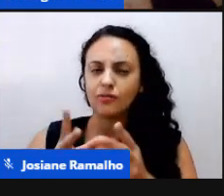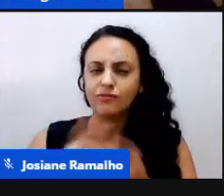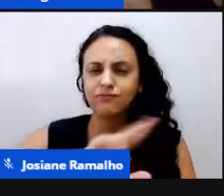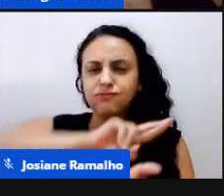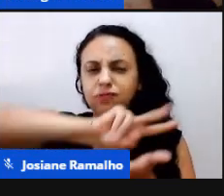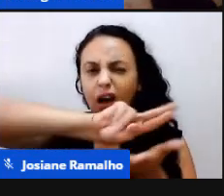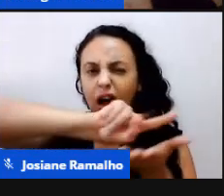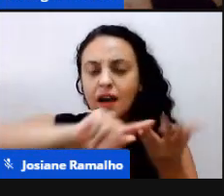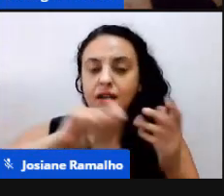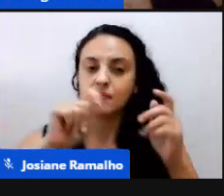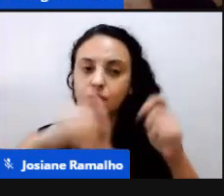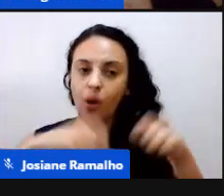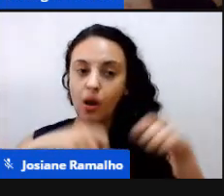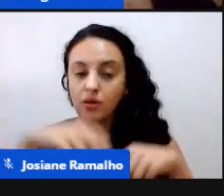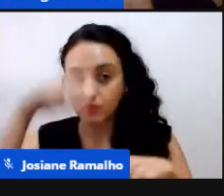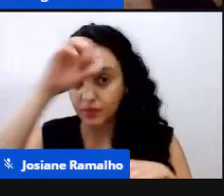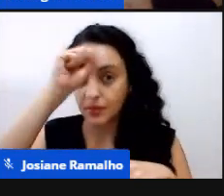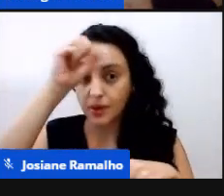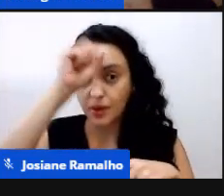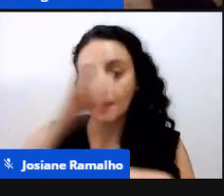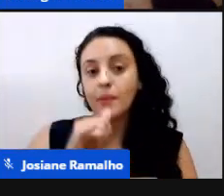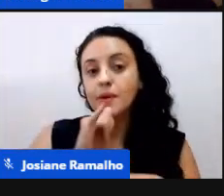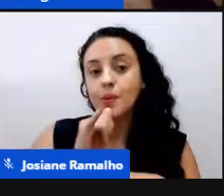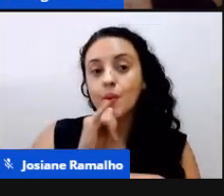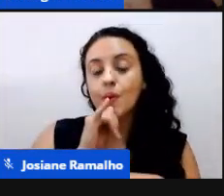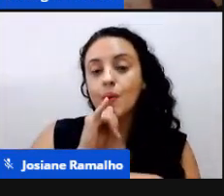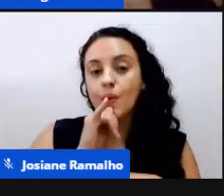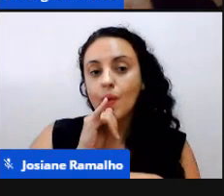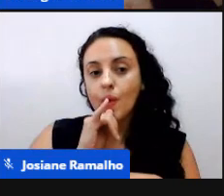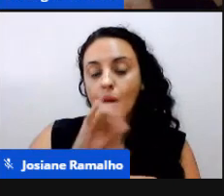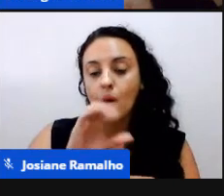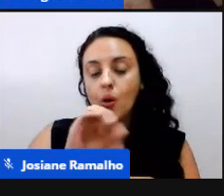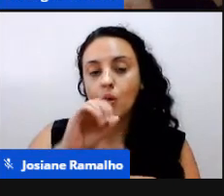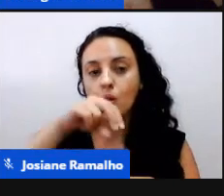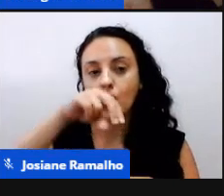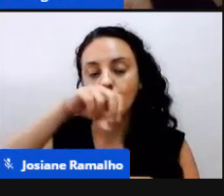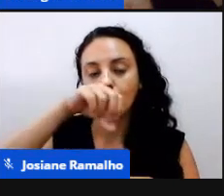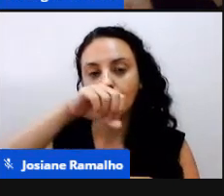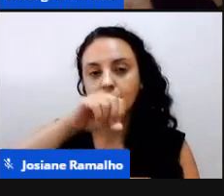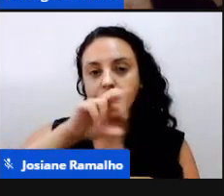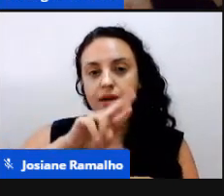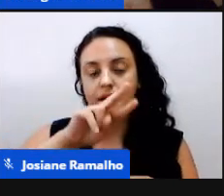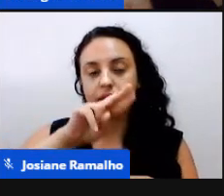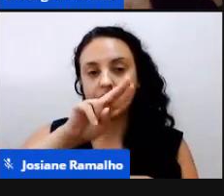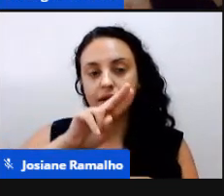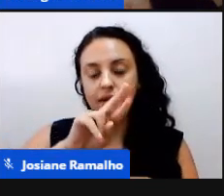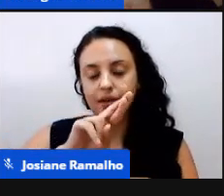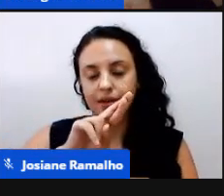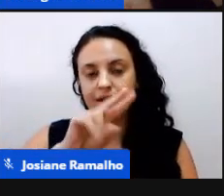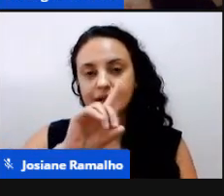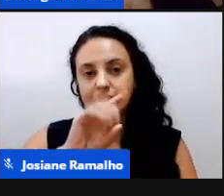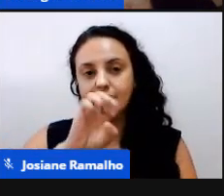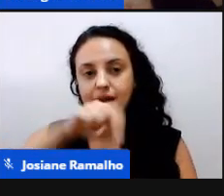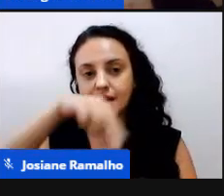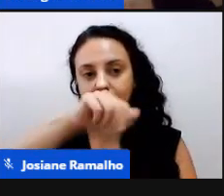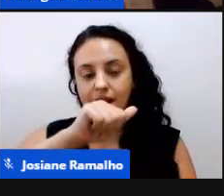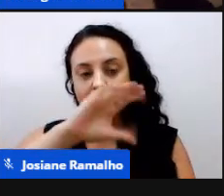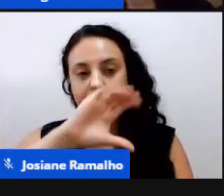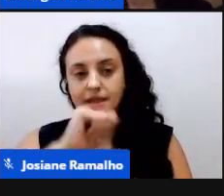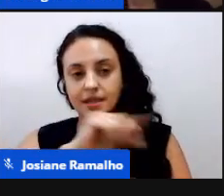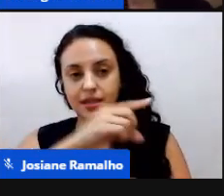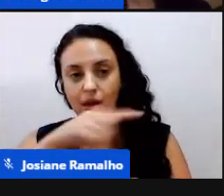como, por exemplo, a coordenação motora ampla, a coordenação motora fina, o equilíbrio, a